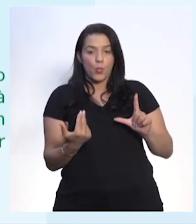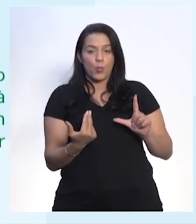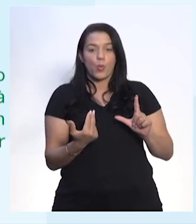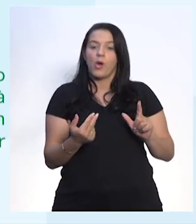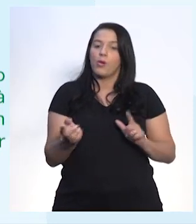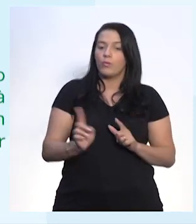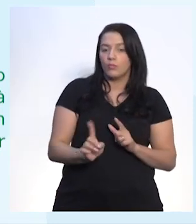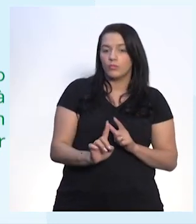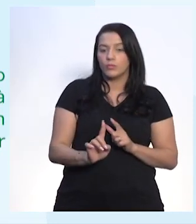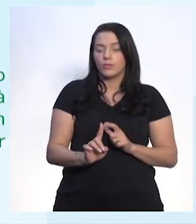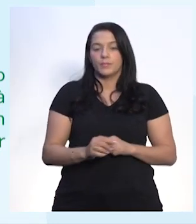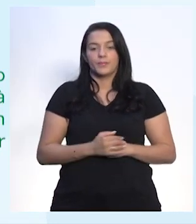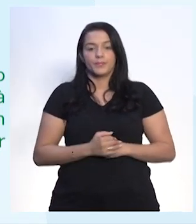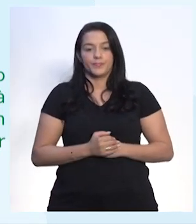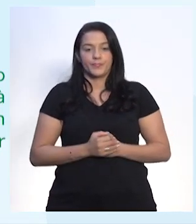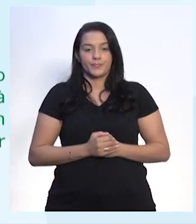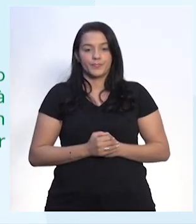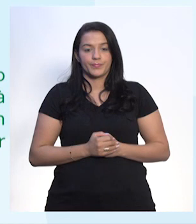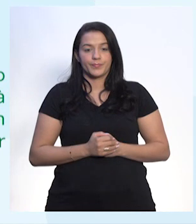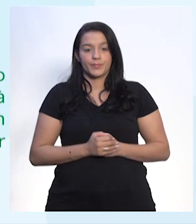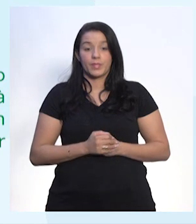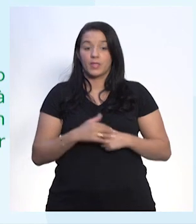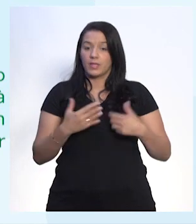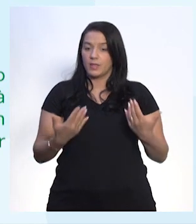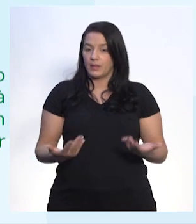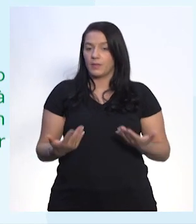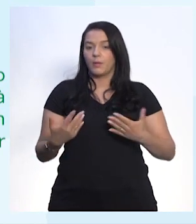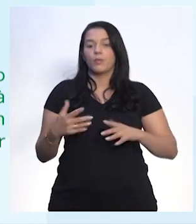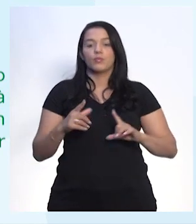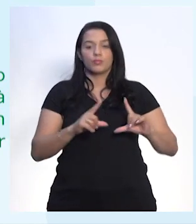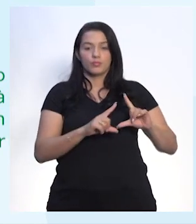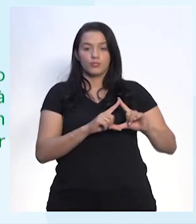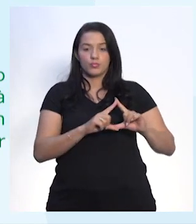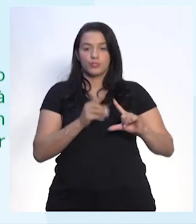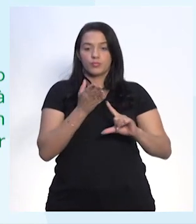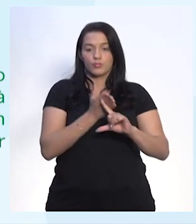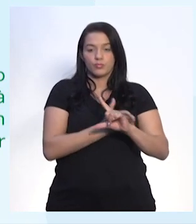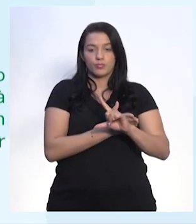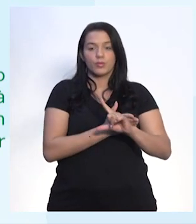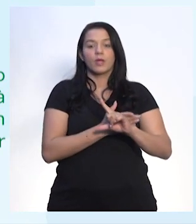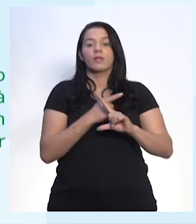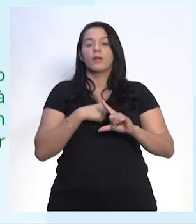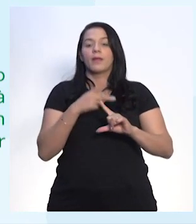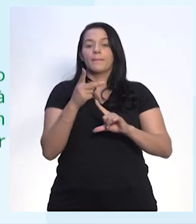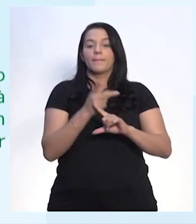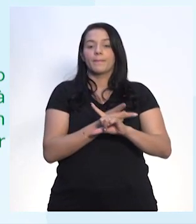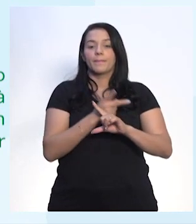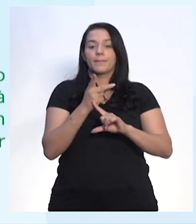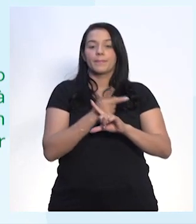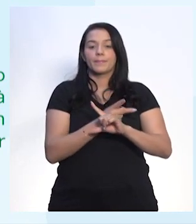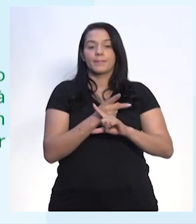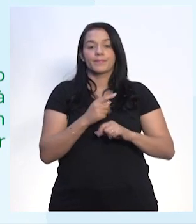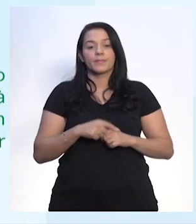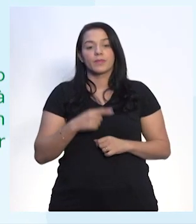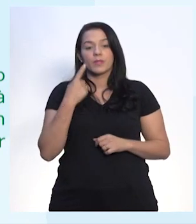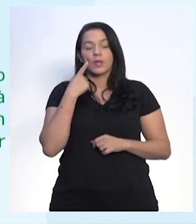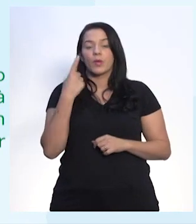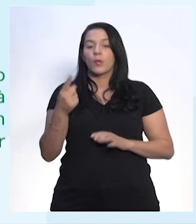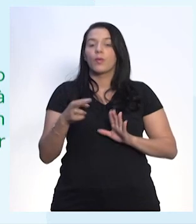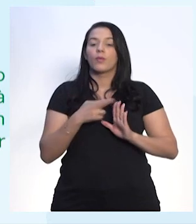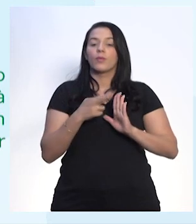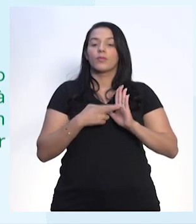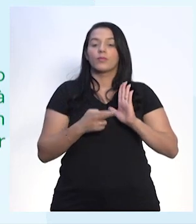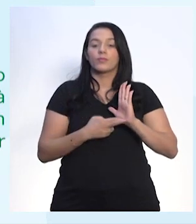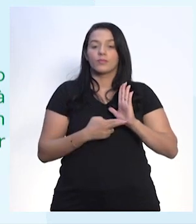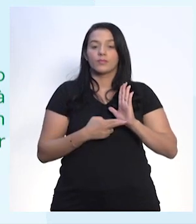são proporcionais. Se os lados são proporcionais, eu posso cair na regra que eu mostrei aqui. Qual que é a regra?